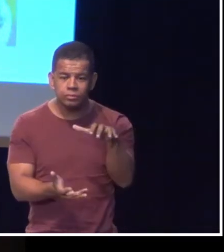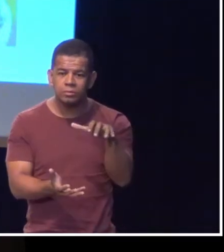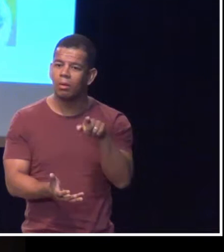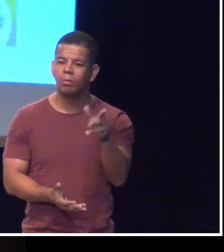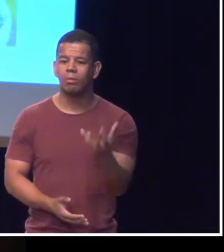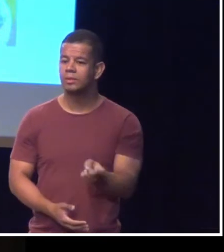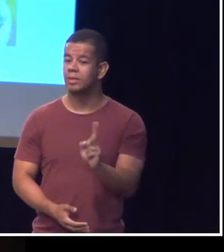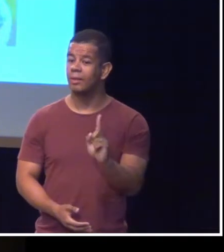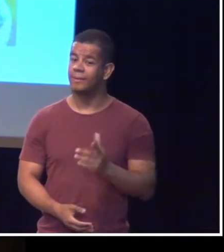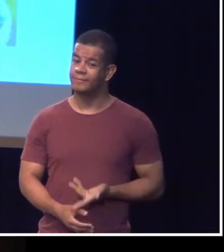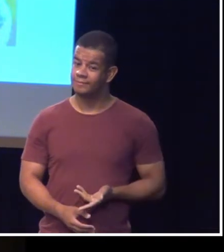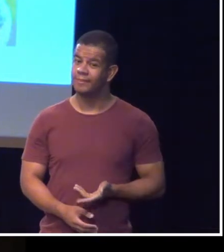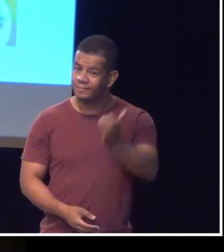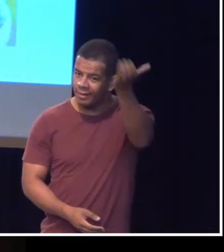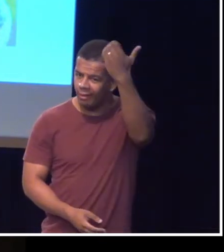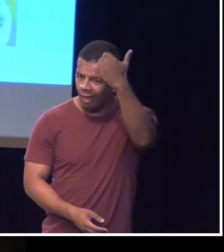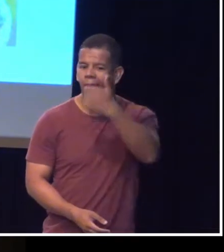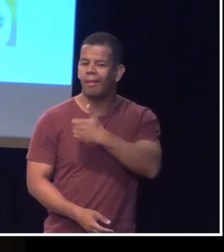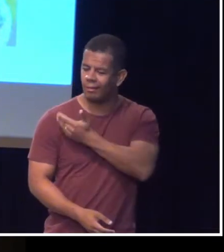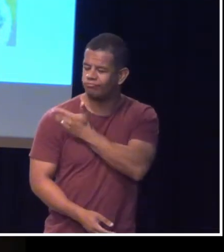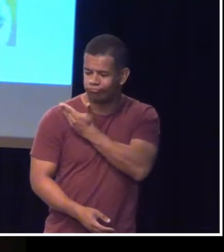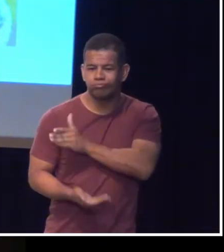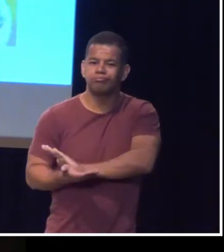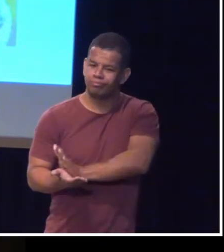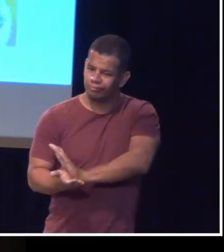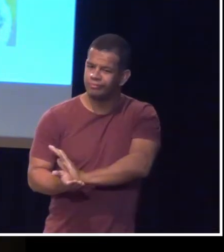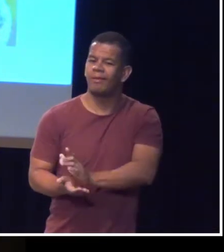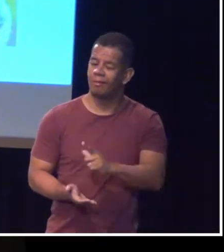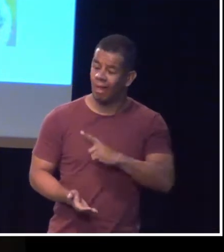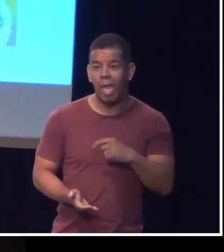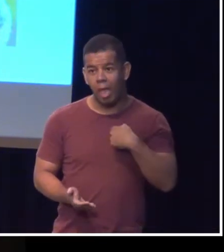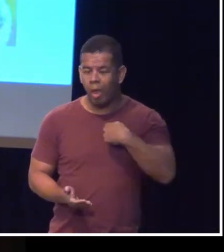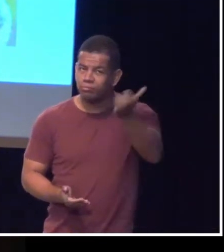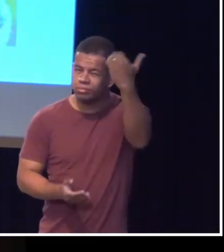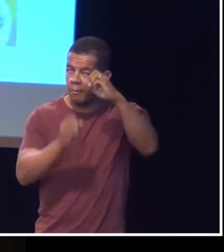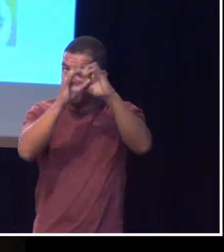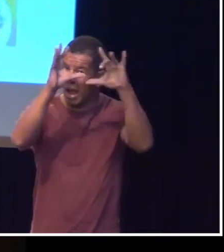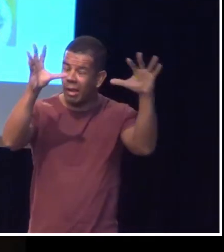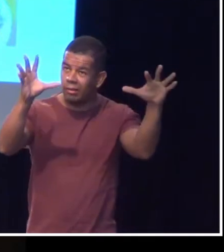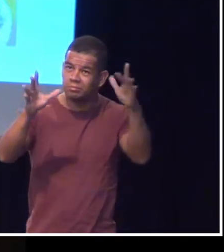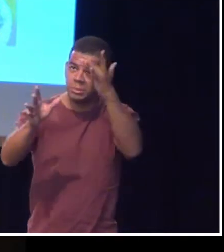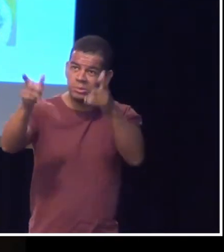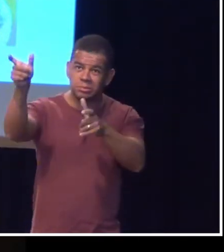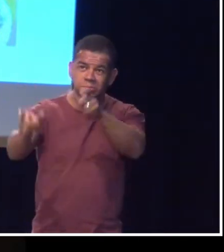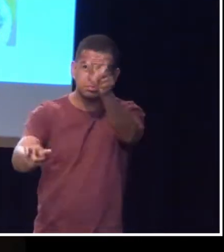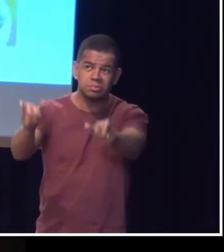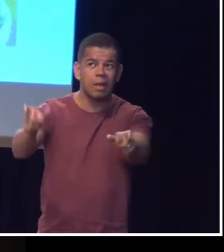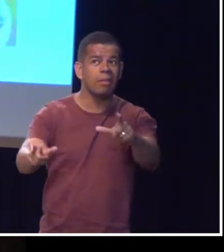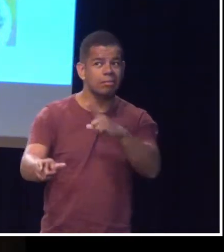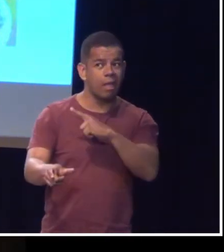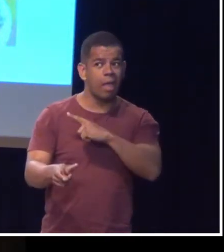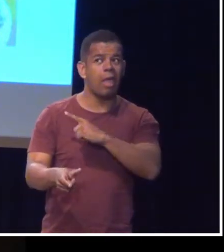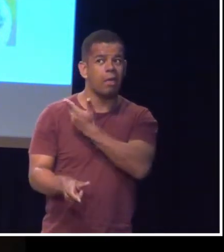do pensamento. Eu só projeto, eu imagino. É algo que está suspeito na mente.